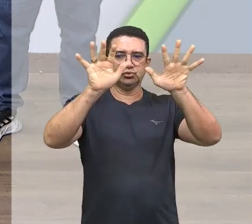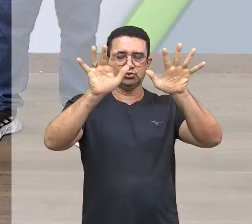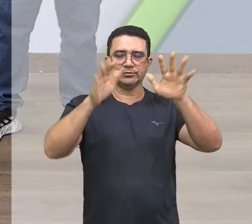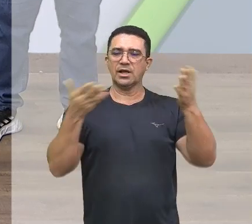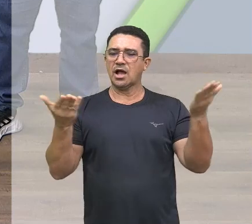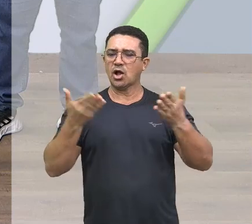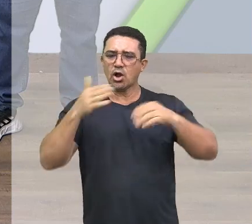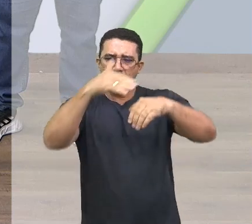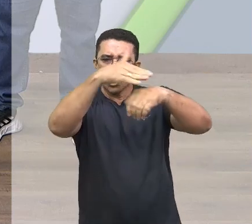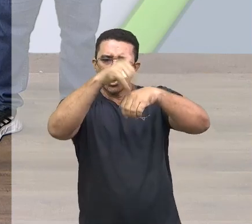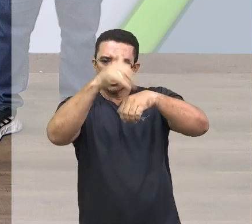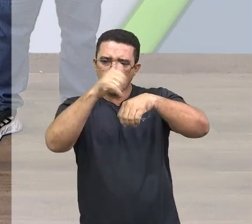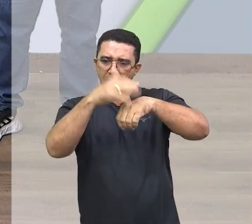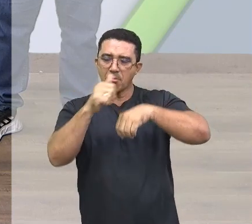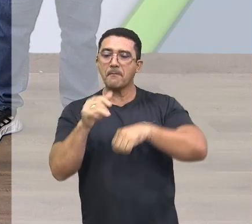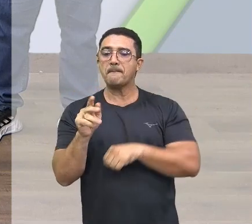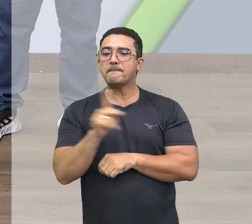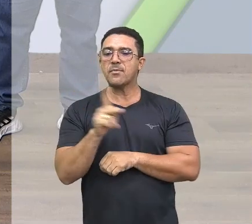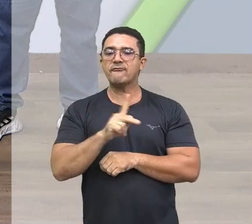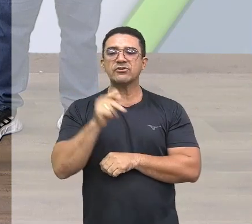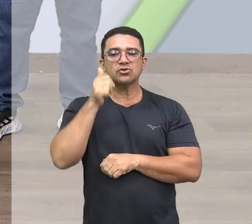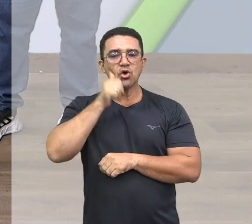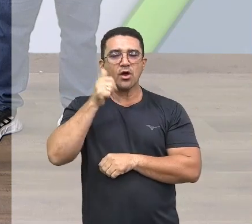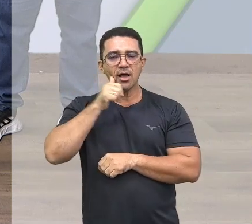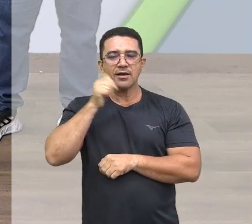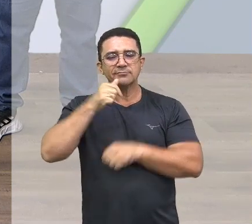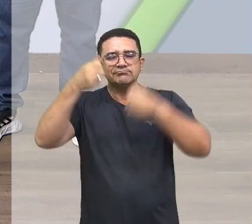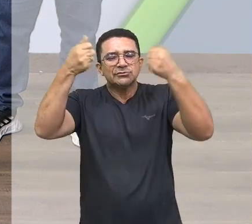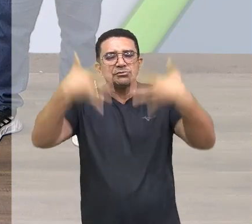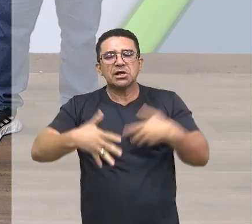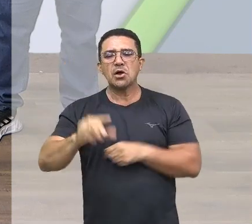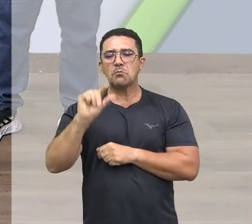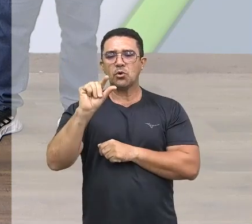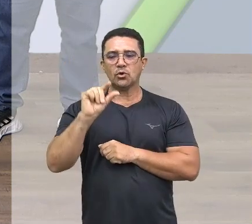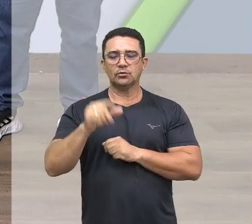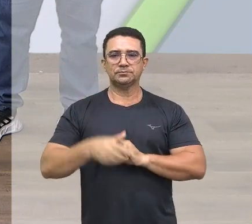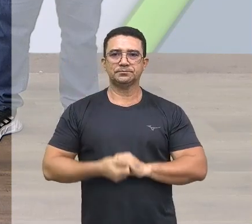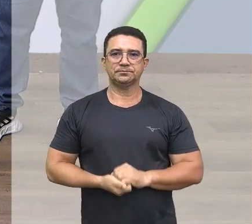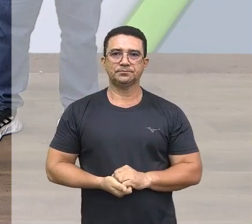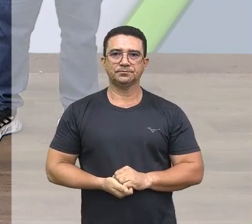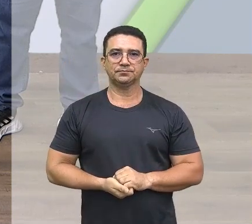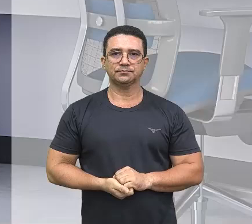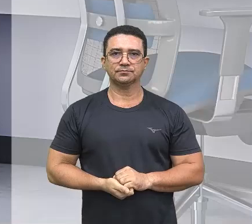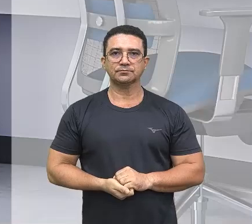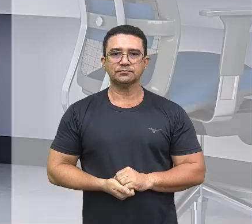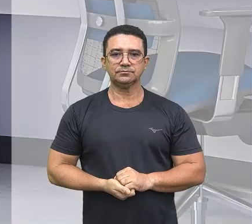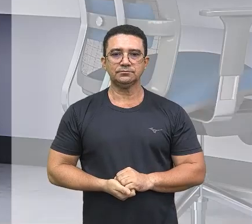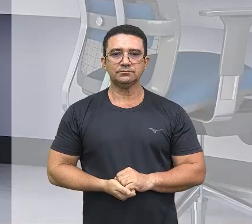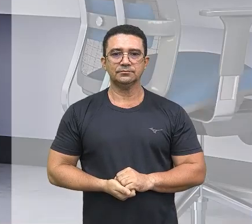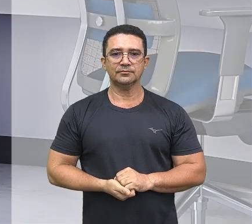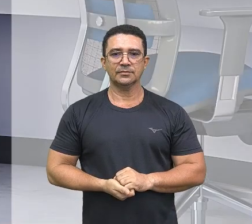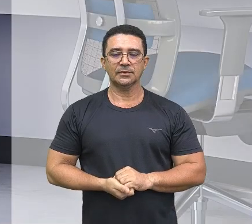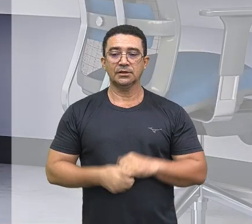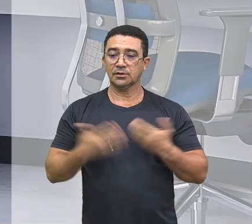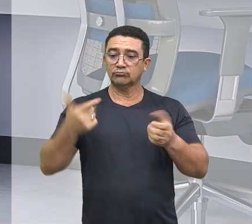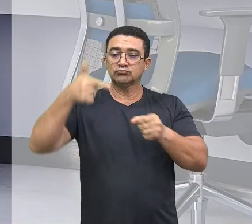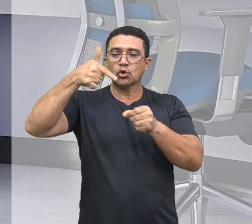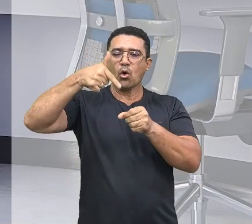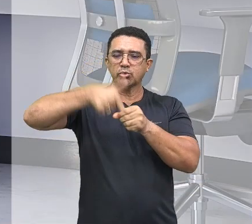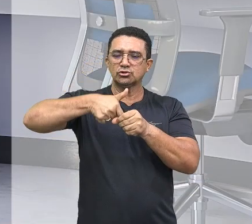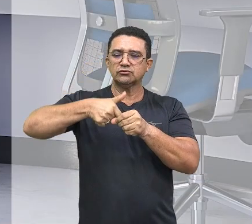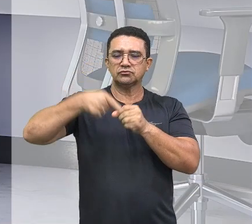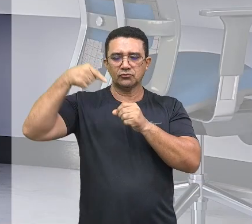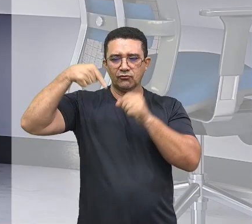a professora Cristiane Marques, de Química, para falar um pouquinho sobre isso. Olha só. Os combustíveis fósseis